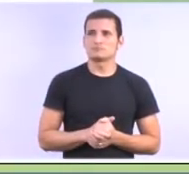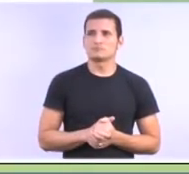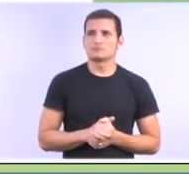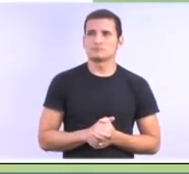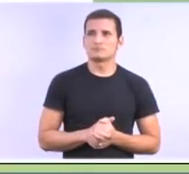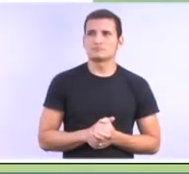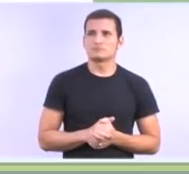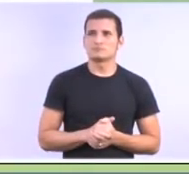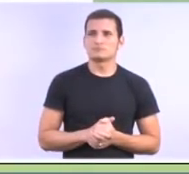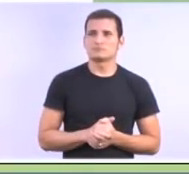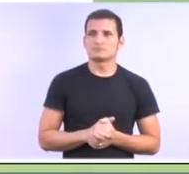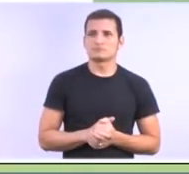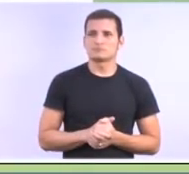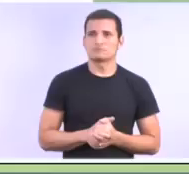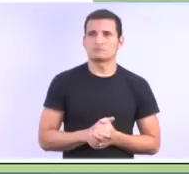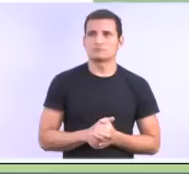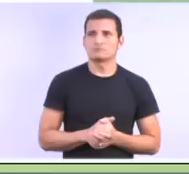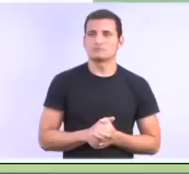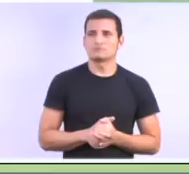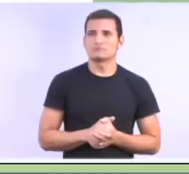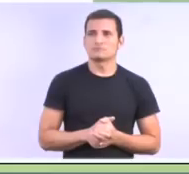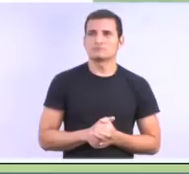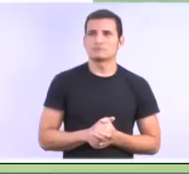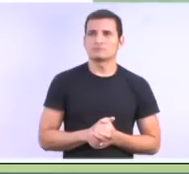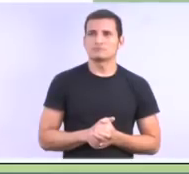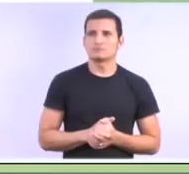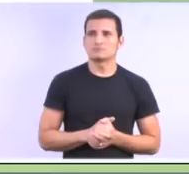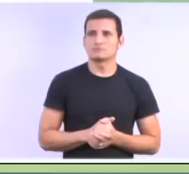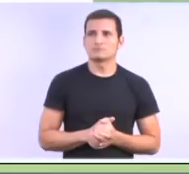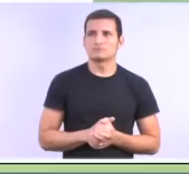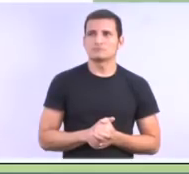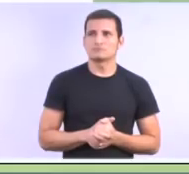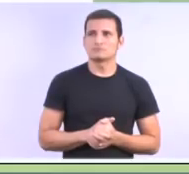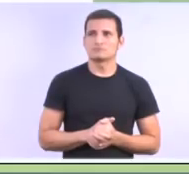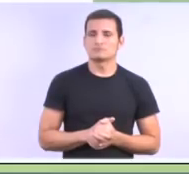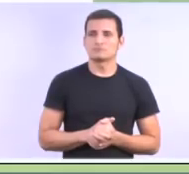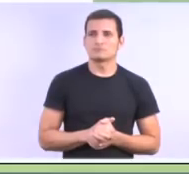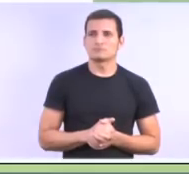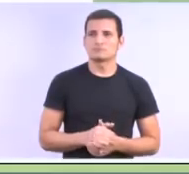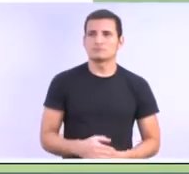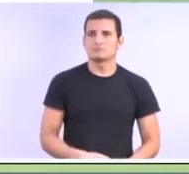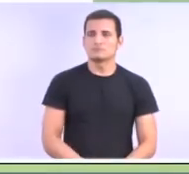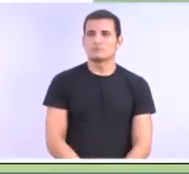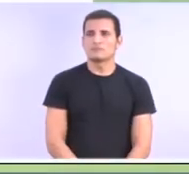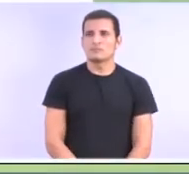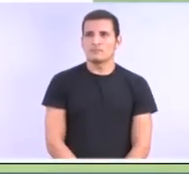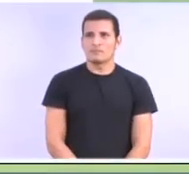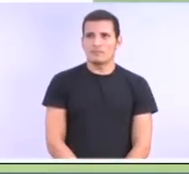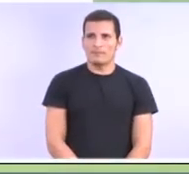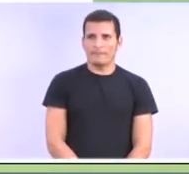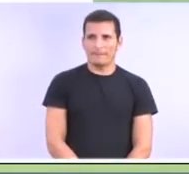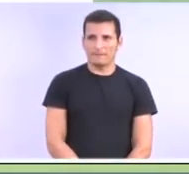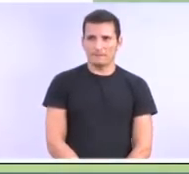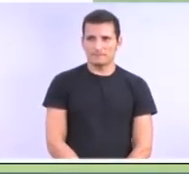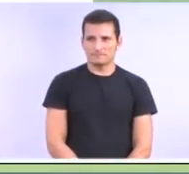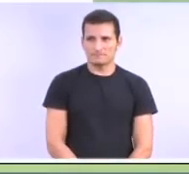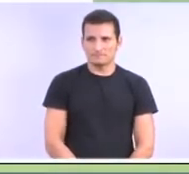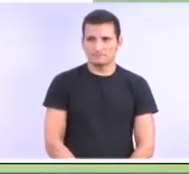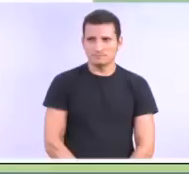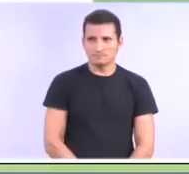você apaga online aqui. Queria ter uma lousa dessa em casa, né? Mas vamos lá.